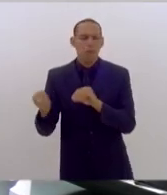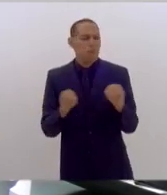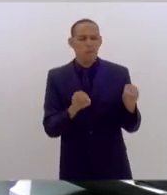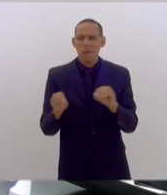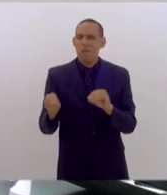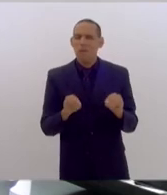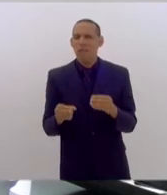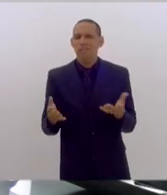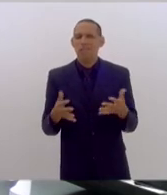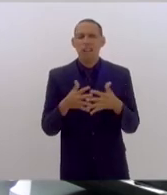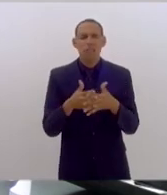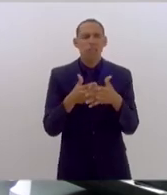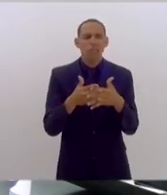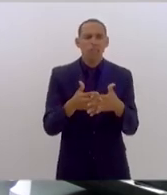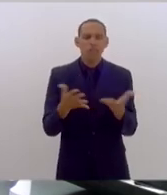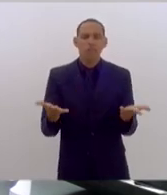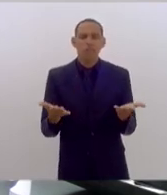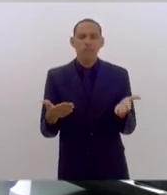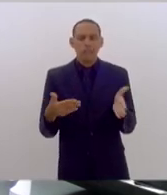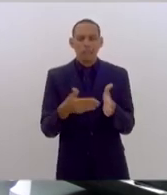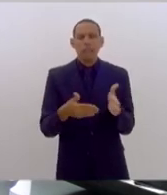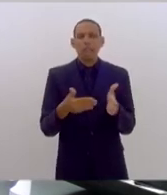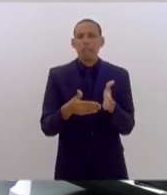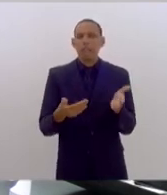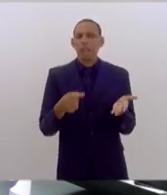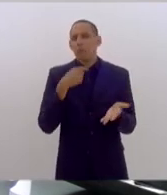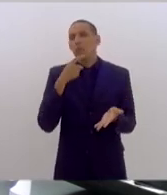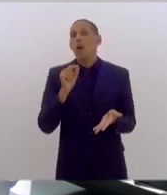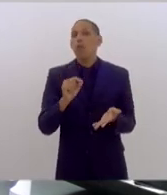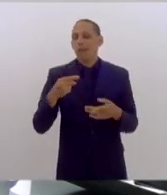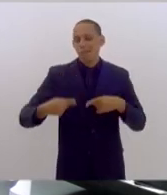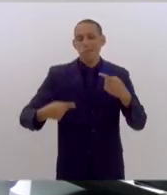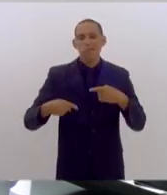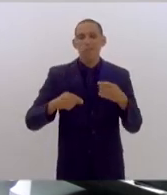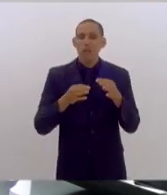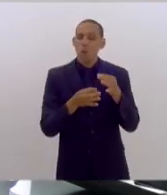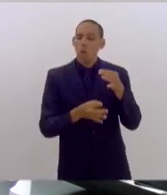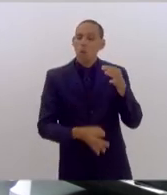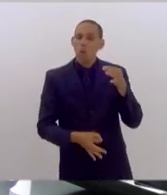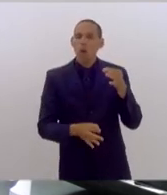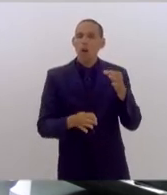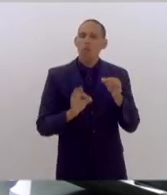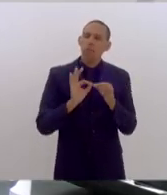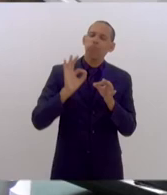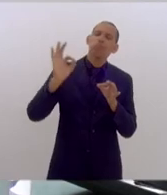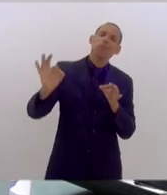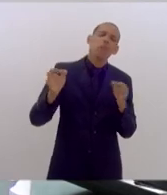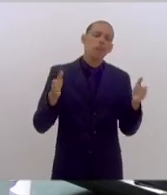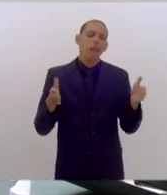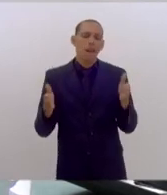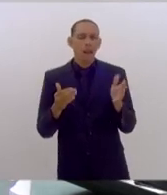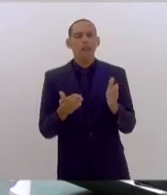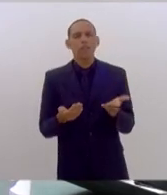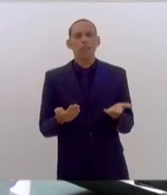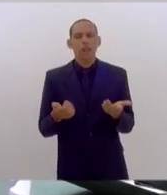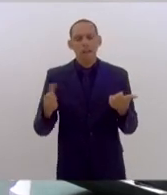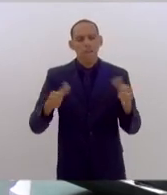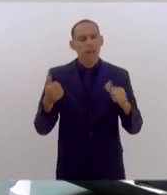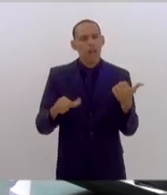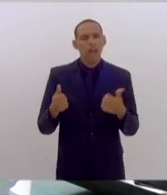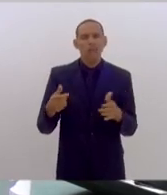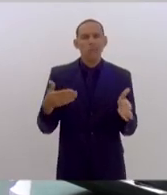secretário de transportes como que está atrapalha e impede a falsidade tem uma política de longo prazo que seja avaliada que seja tem uma certa